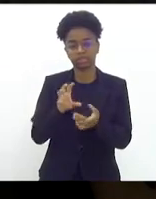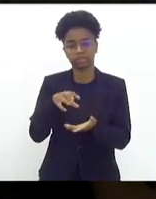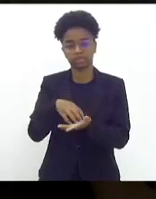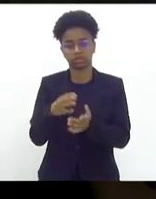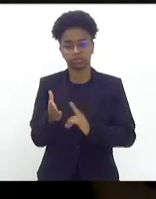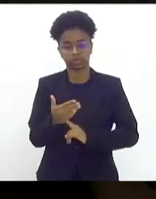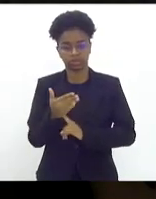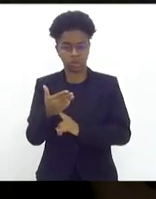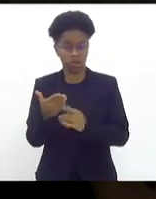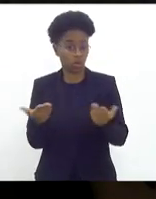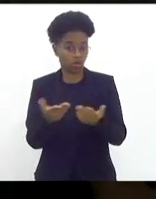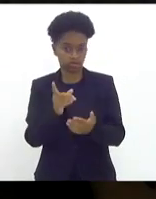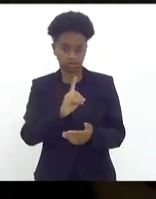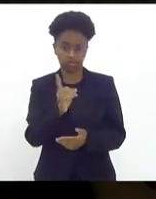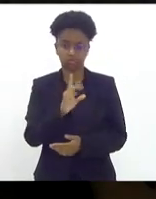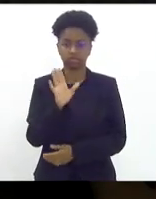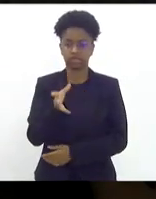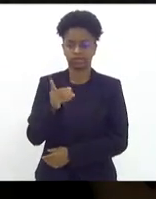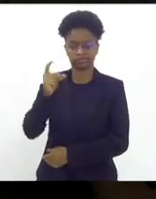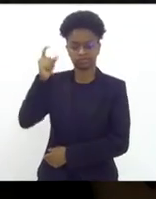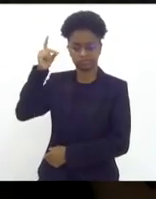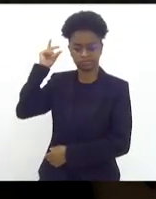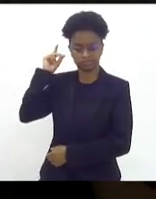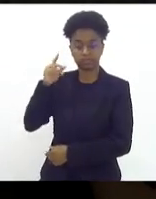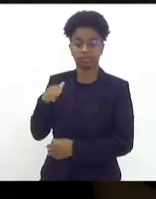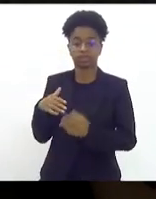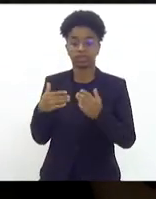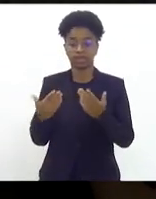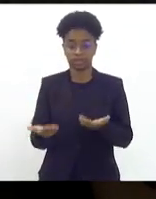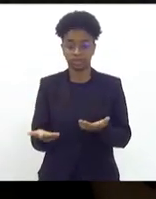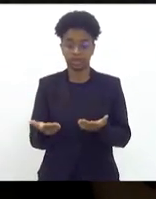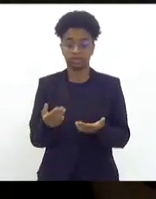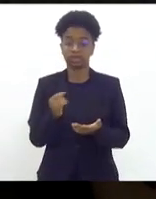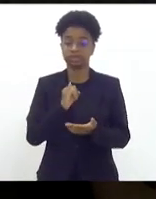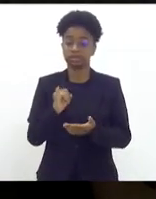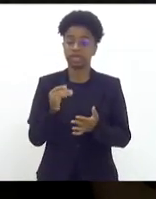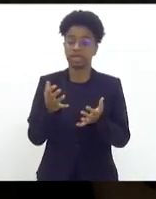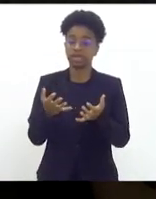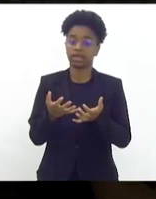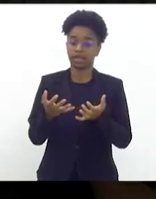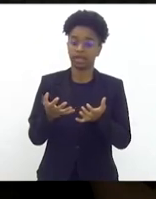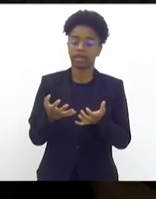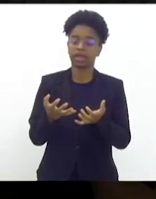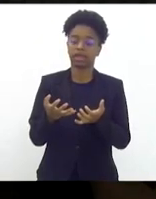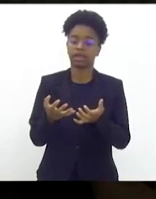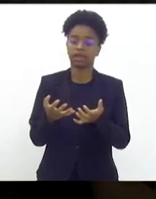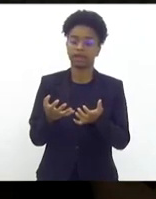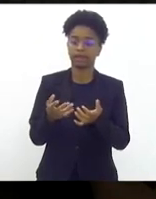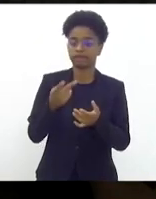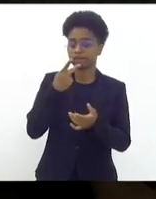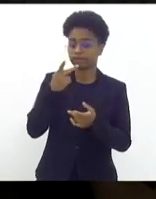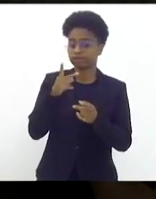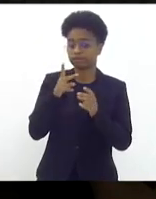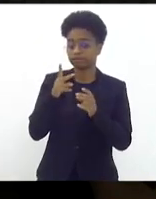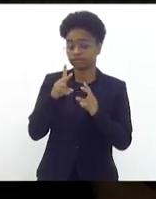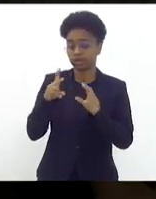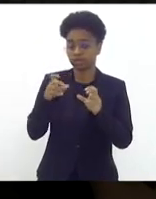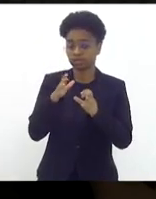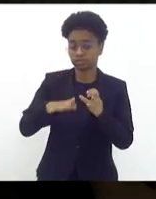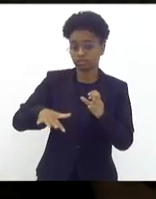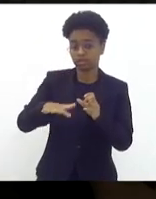tecnológico, não é de hoje, né? Então, a gente quis chamar a atenção exatamente para o